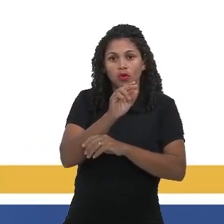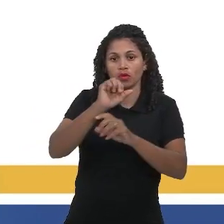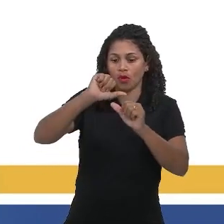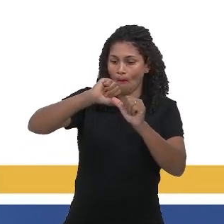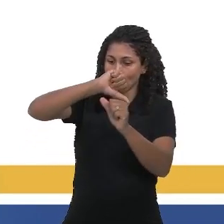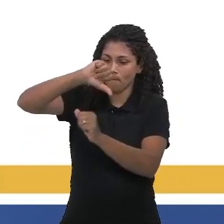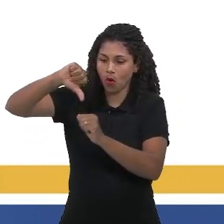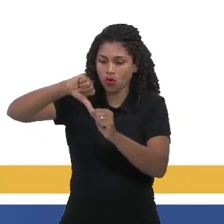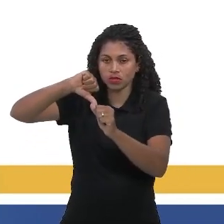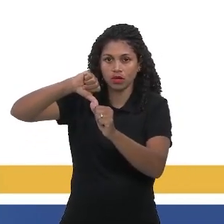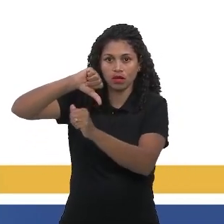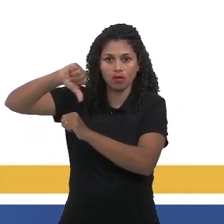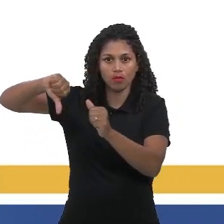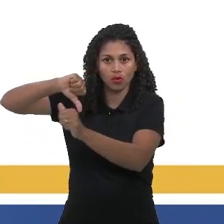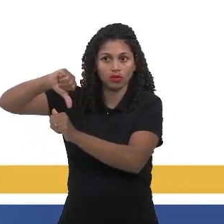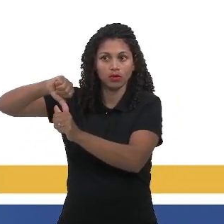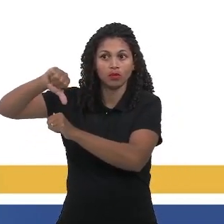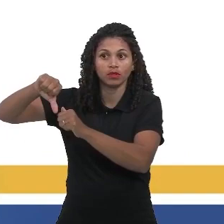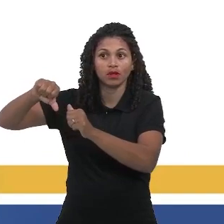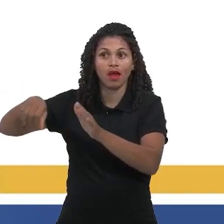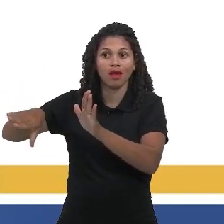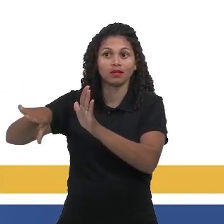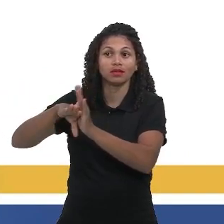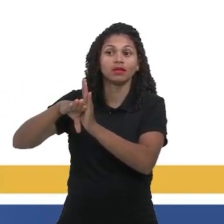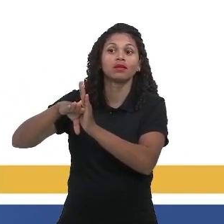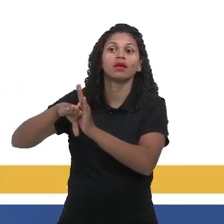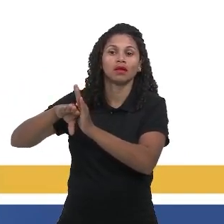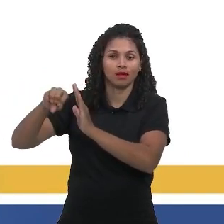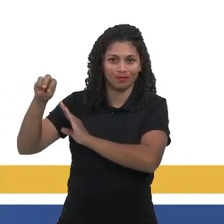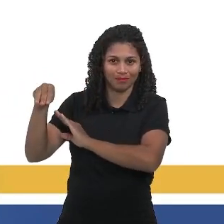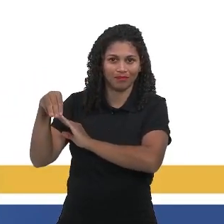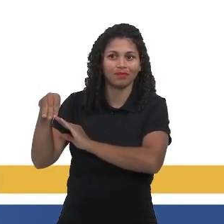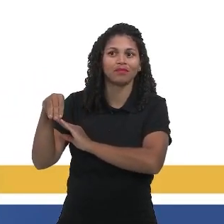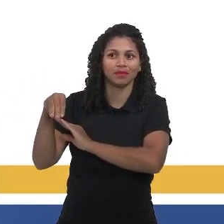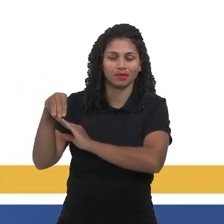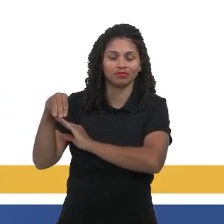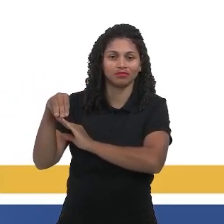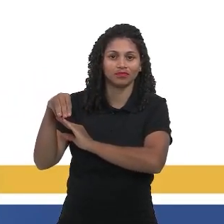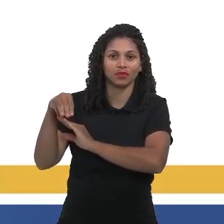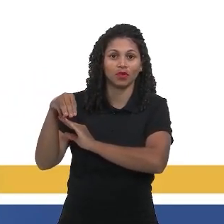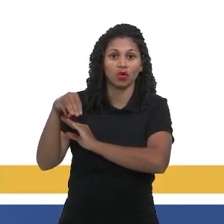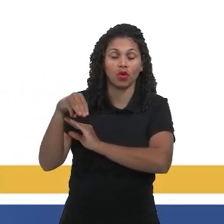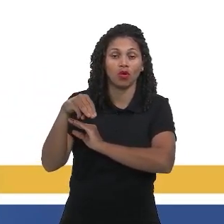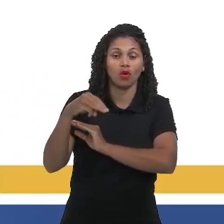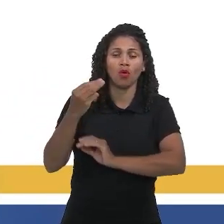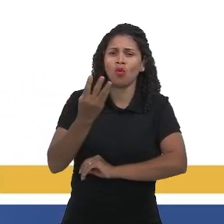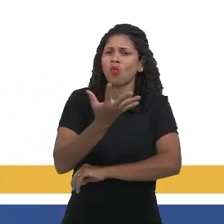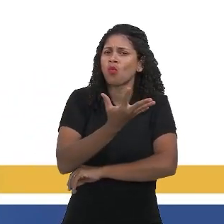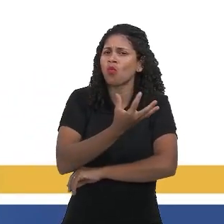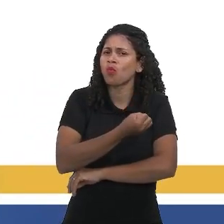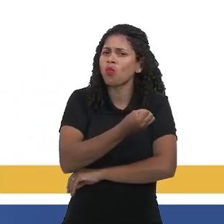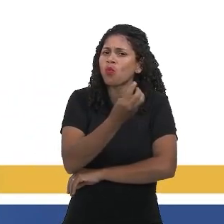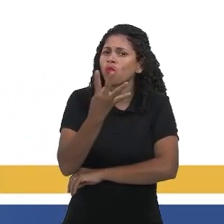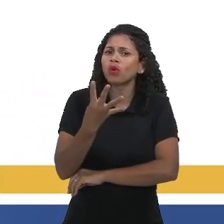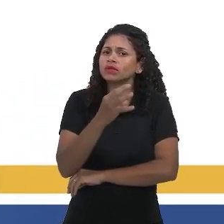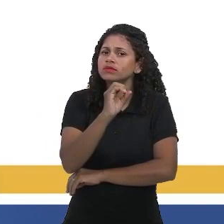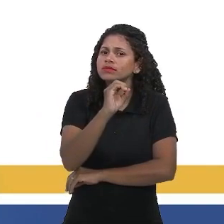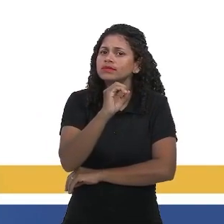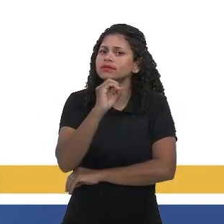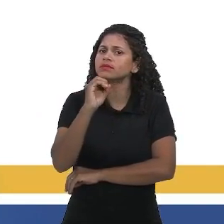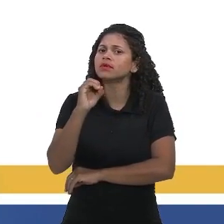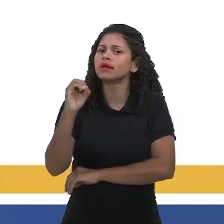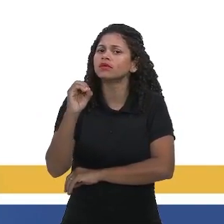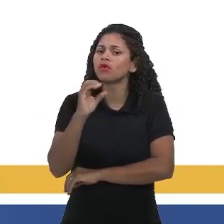unidade uma duas TR ó o número de zeros 1 2 3 transformei a unidade em metros